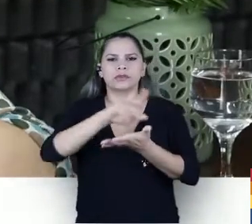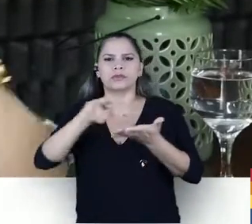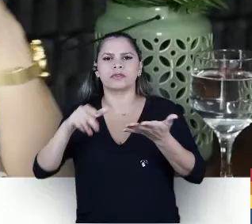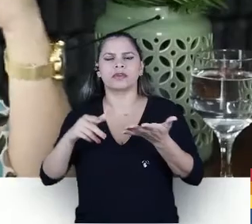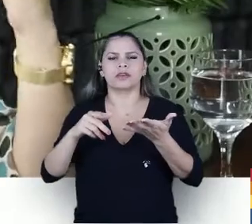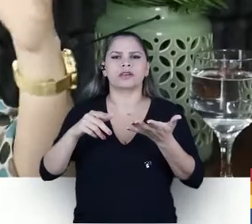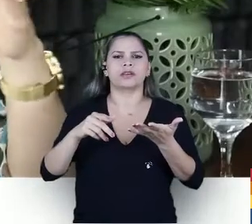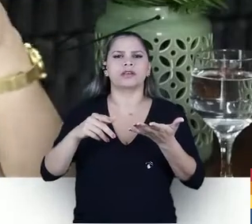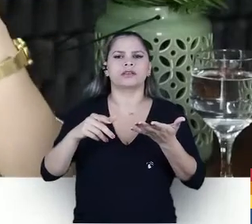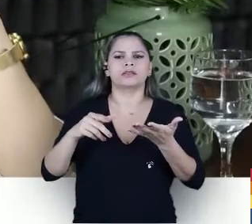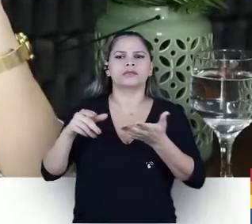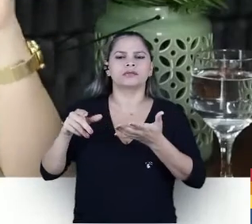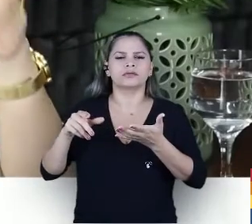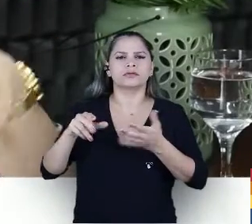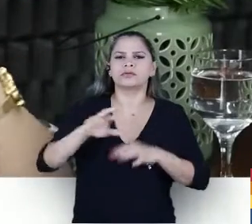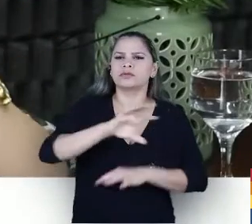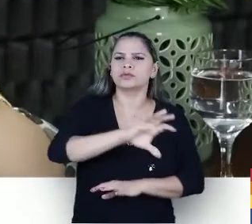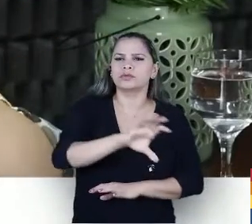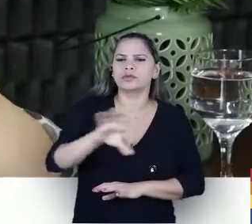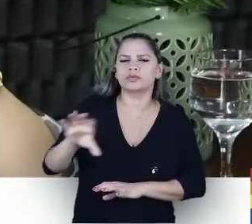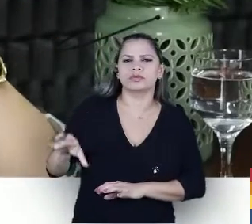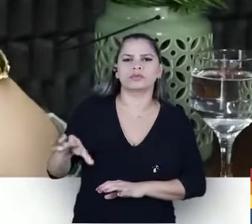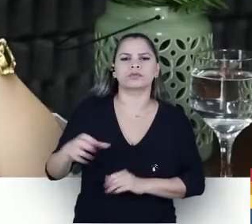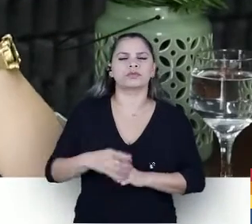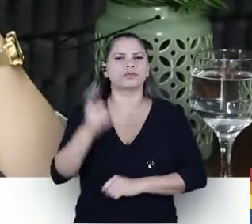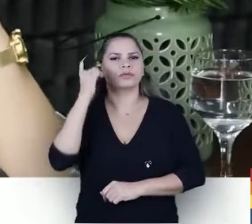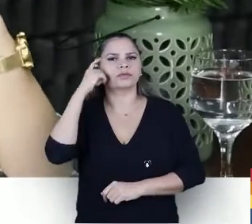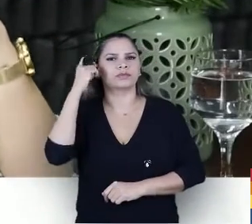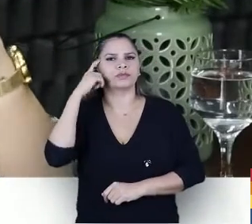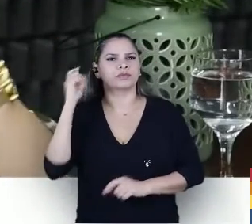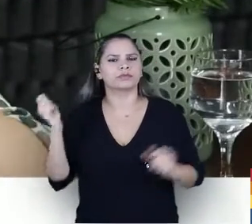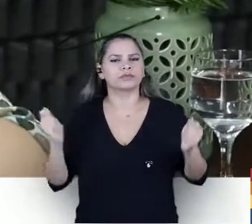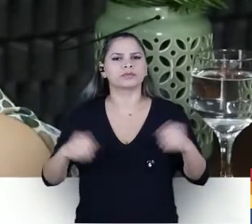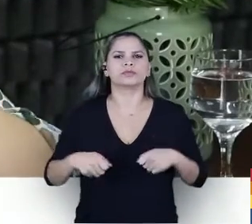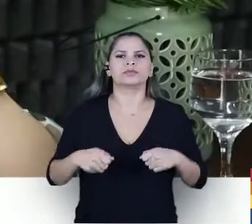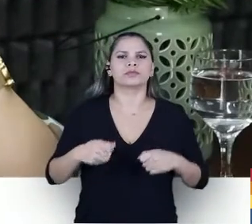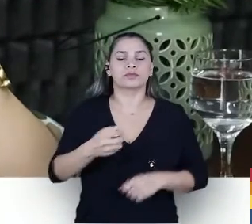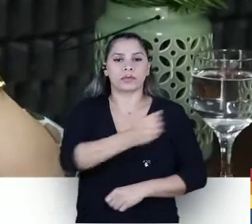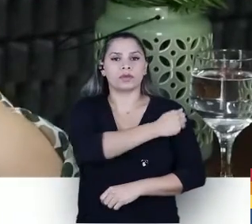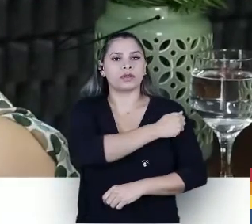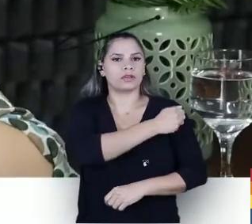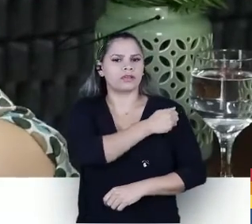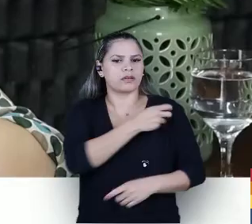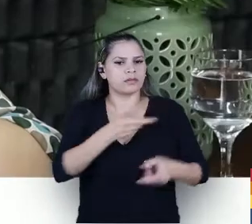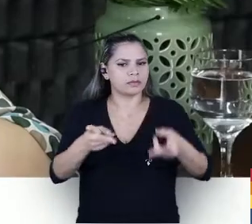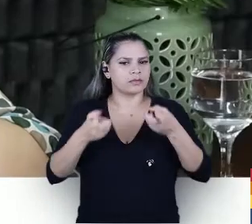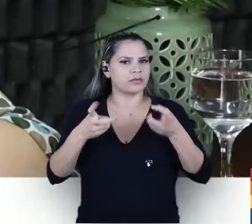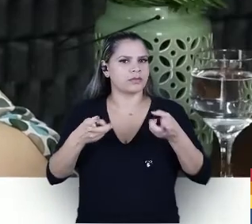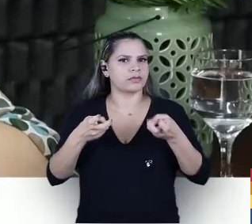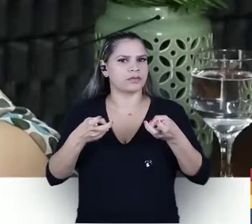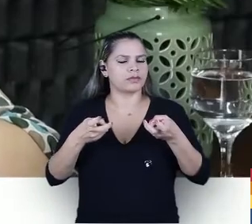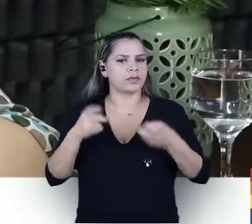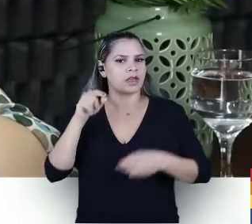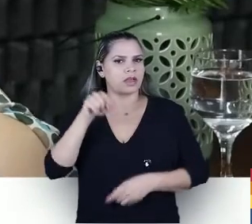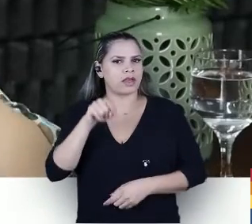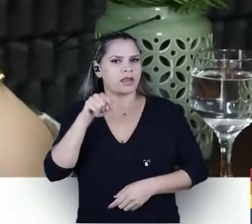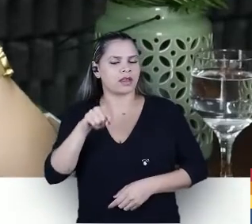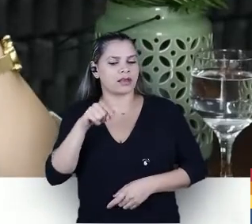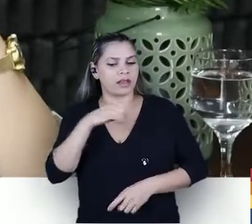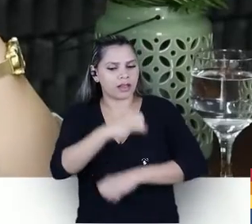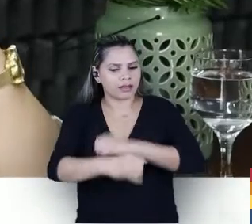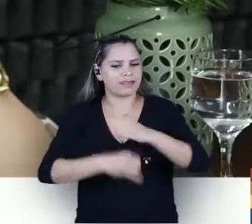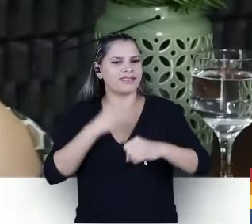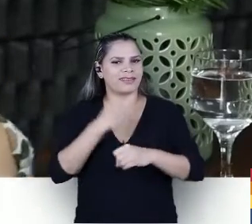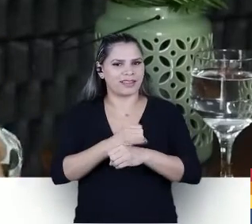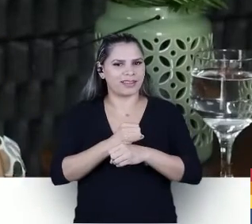ponto? E isso puxando para o cunho político, para o cunho social, para determinados e diversos âmbitos.